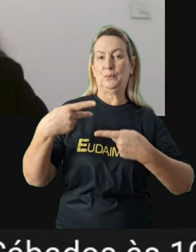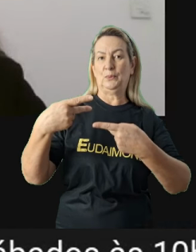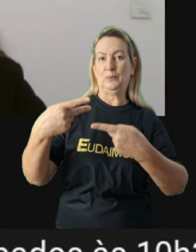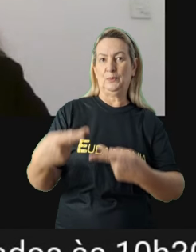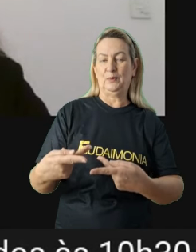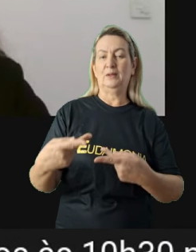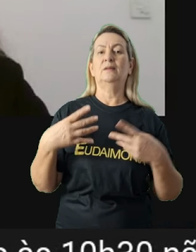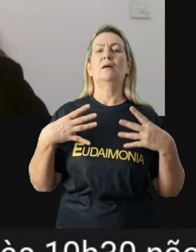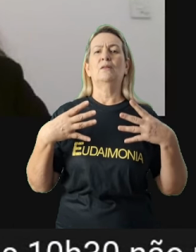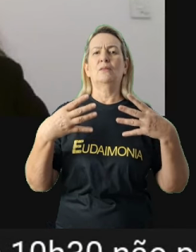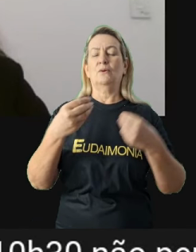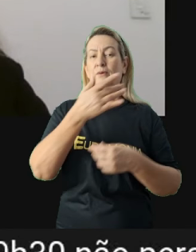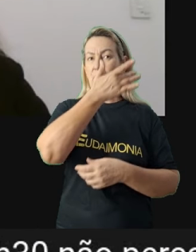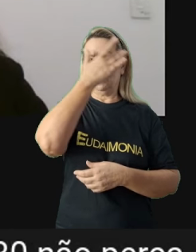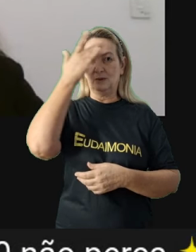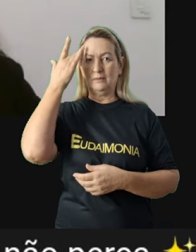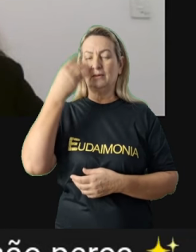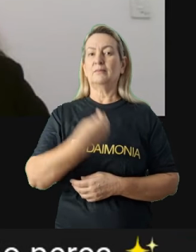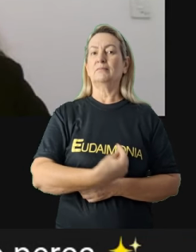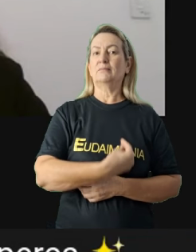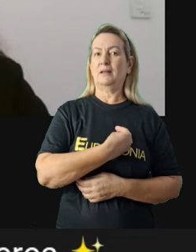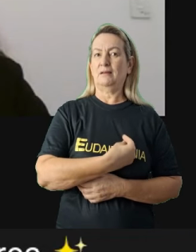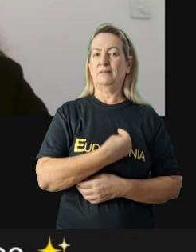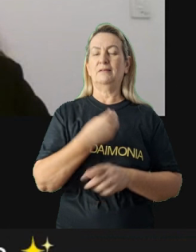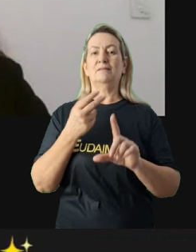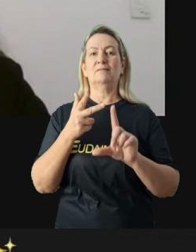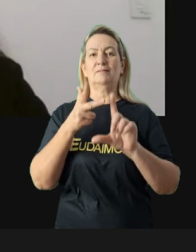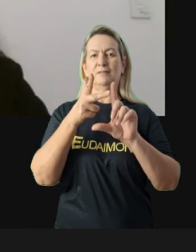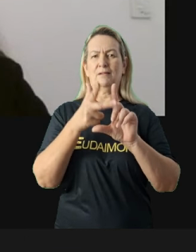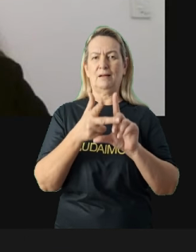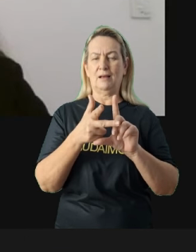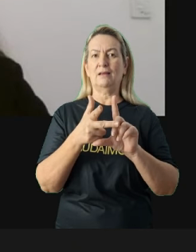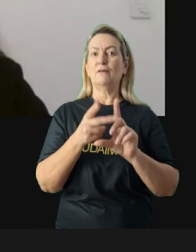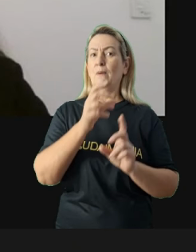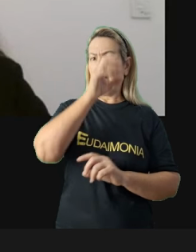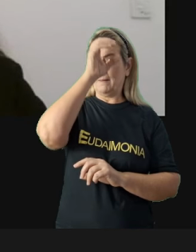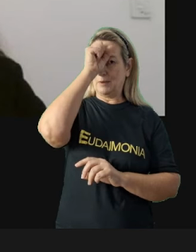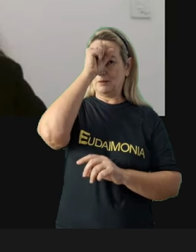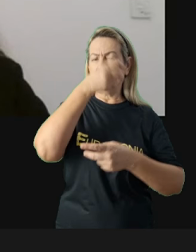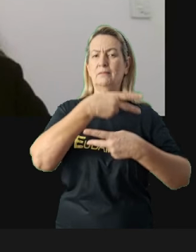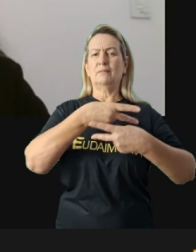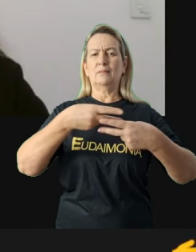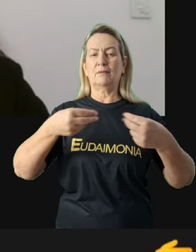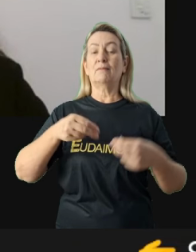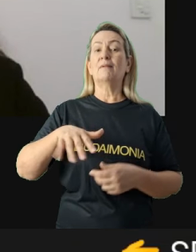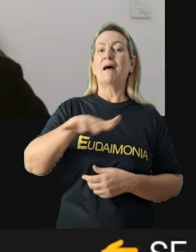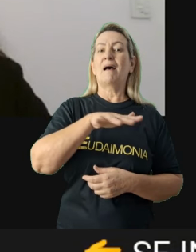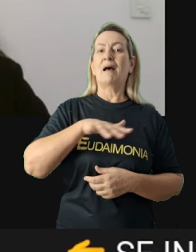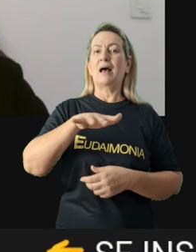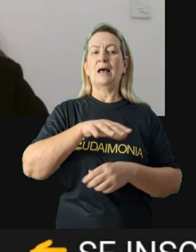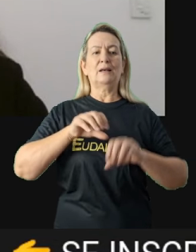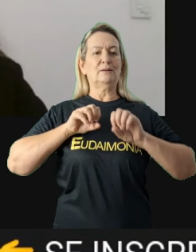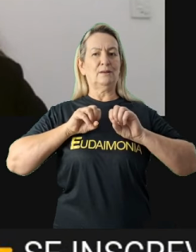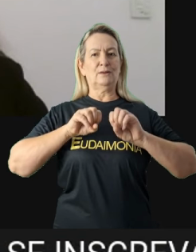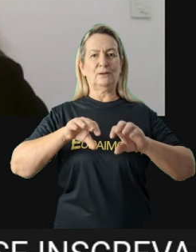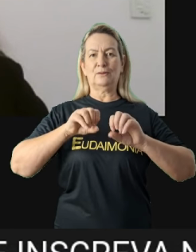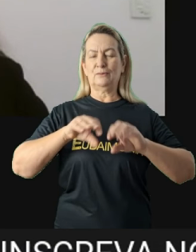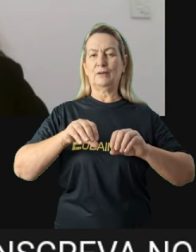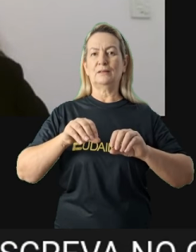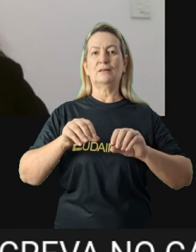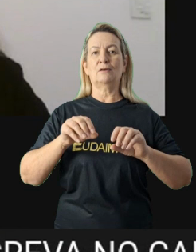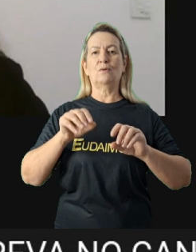Bem, agradecer, Paulo, pelo convite, agradecer a todo o pessoal que está aqui compartilhando da live. Aprendi muita coisa boa. O mundo